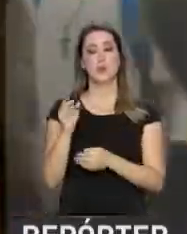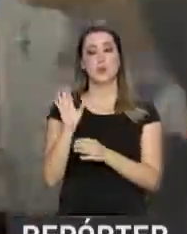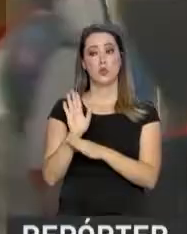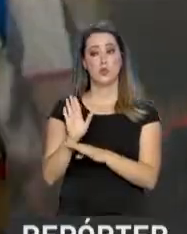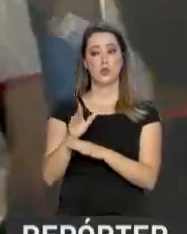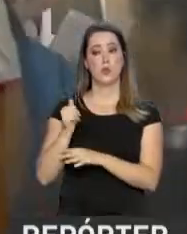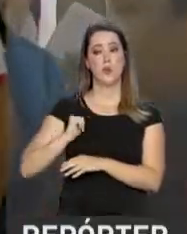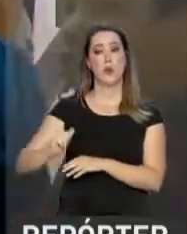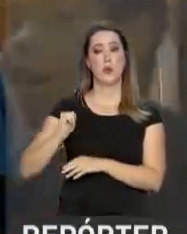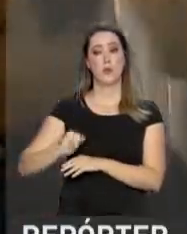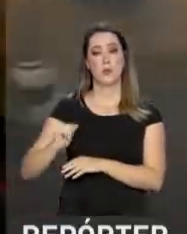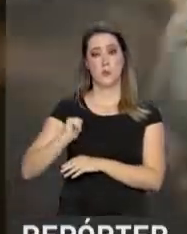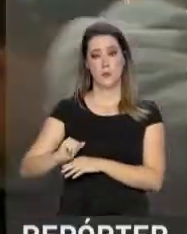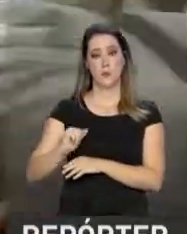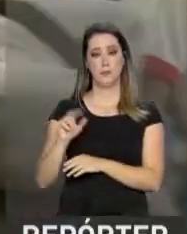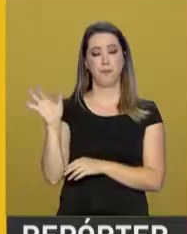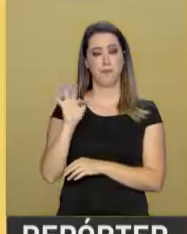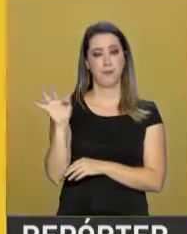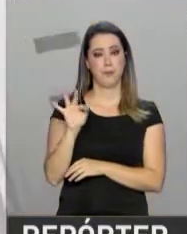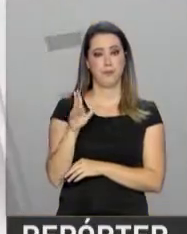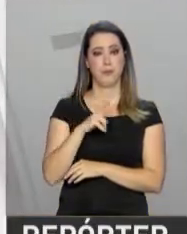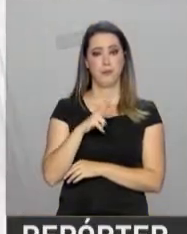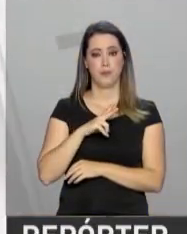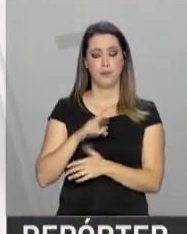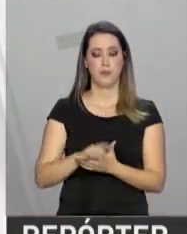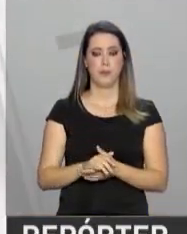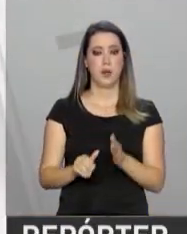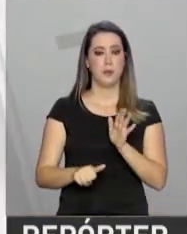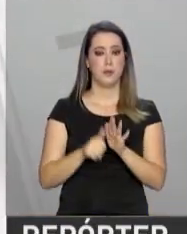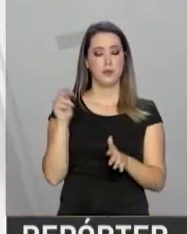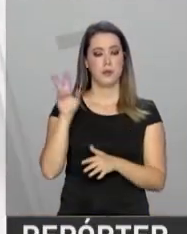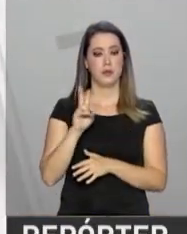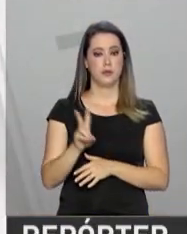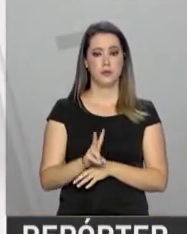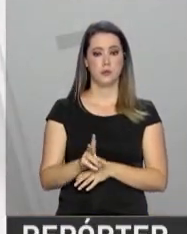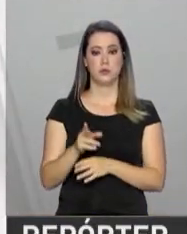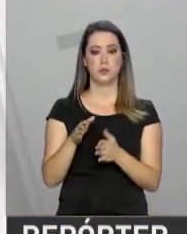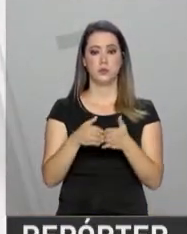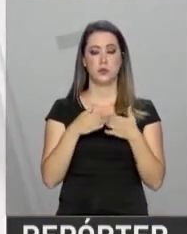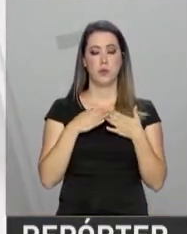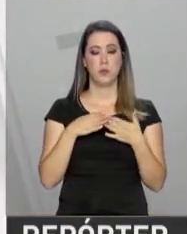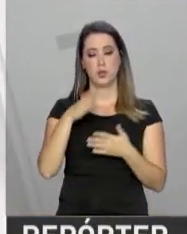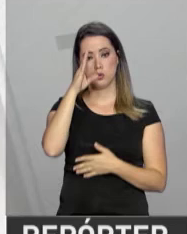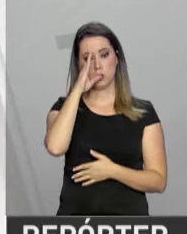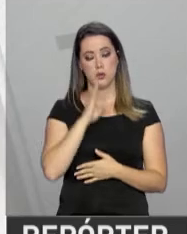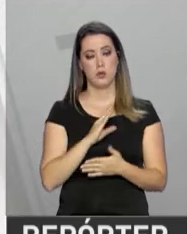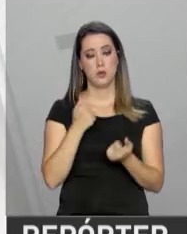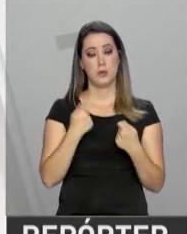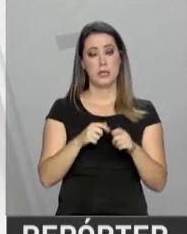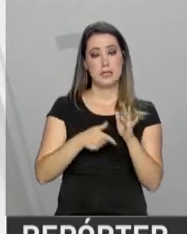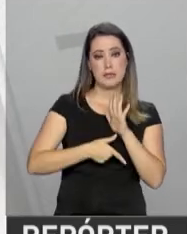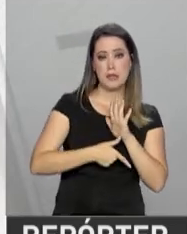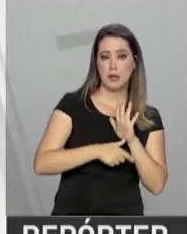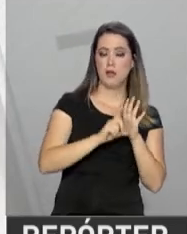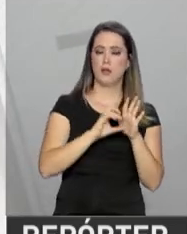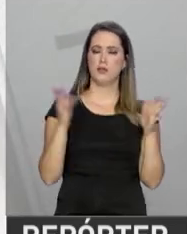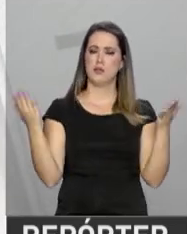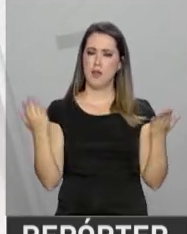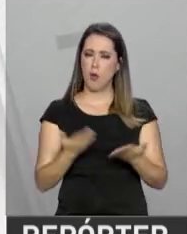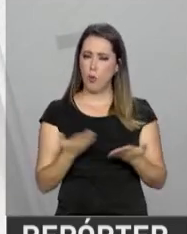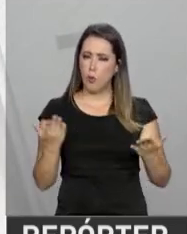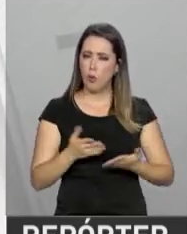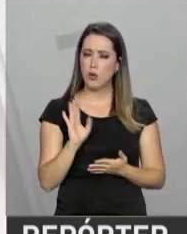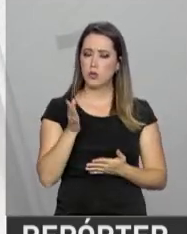em faculdades particulares pela primeira vez o pedido de isenção do enem terá de ser feito antes do